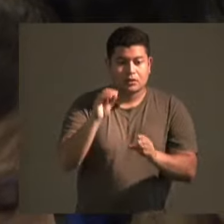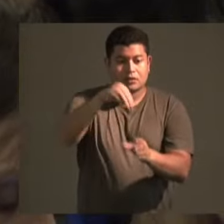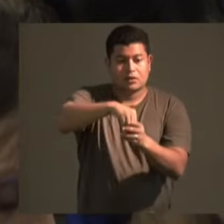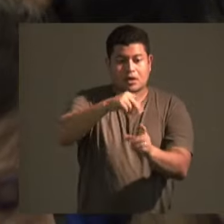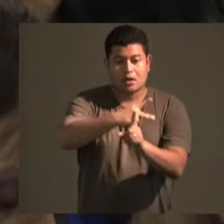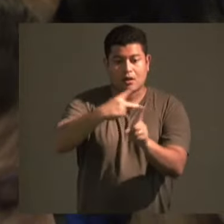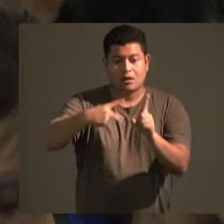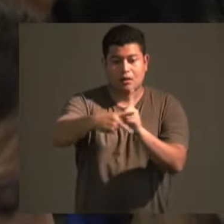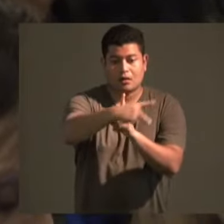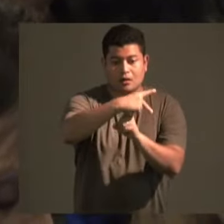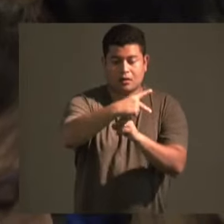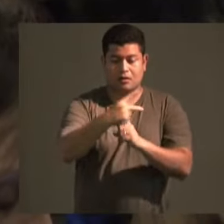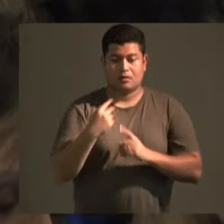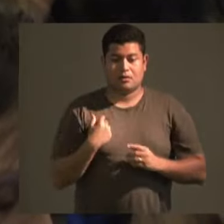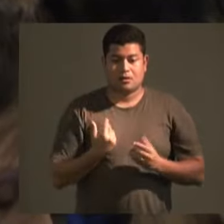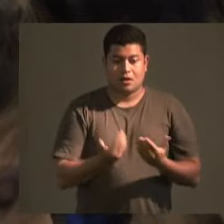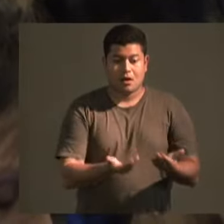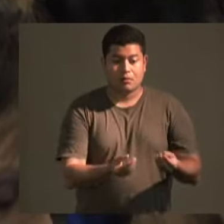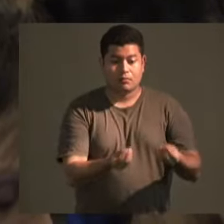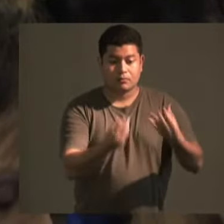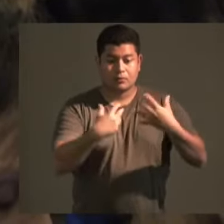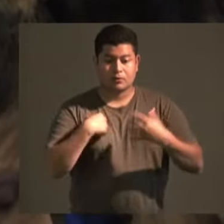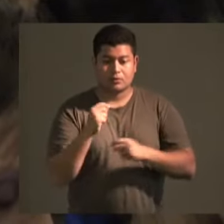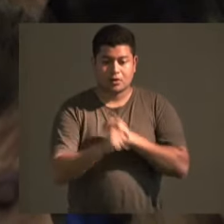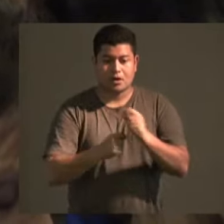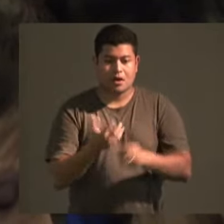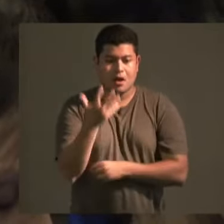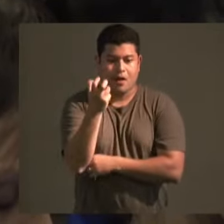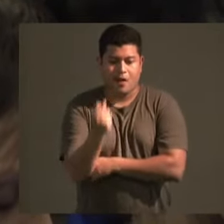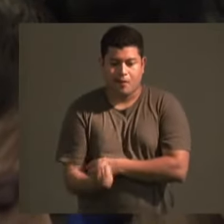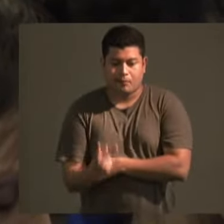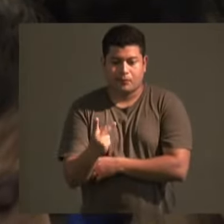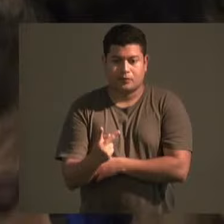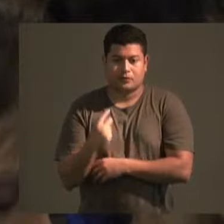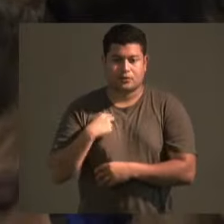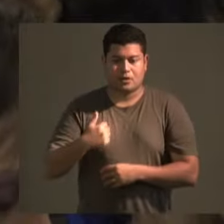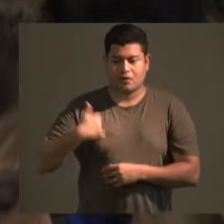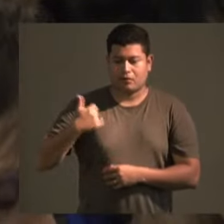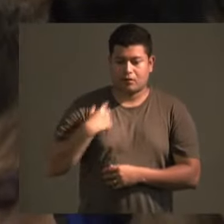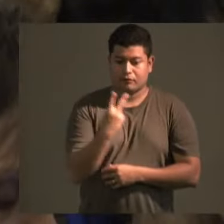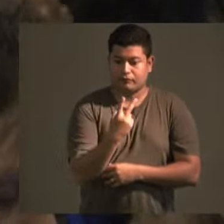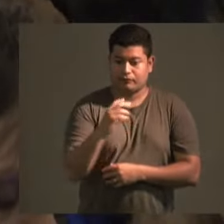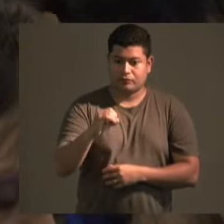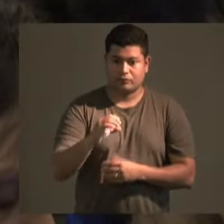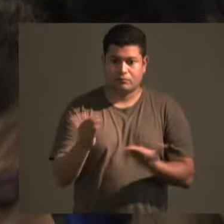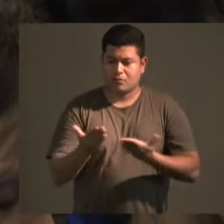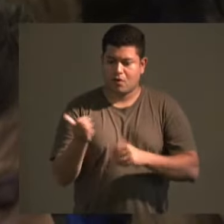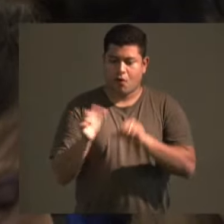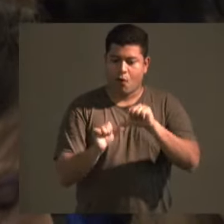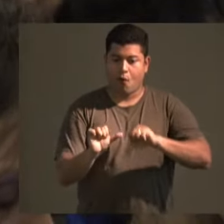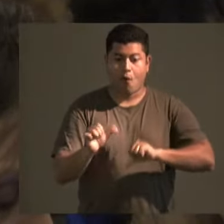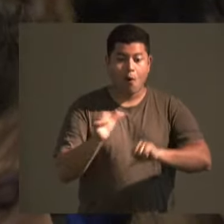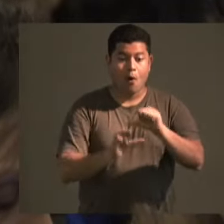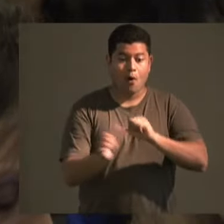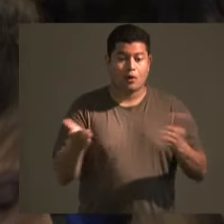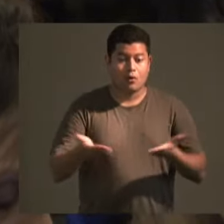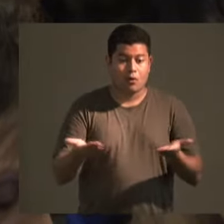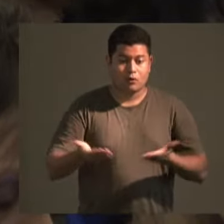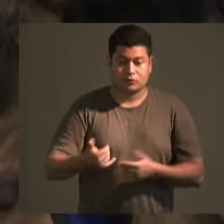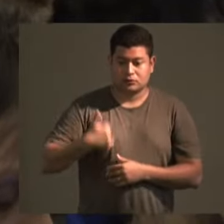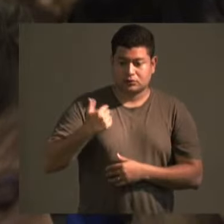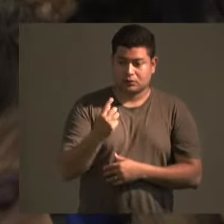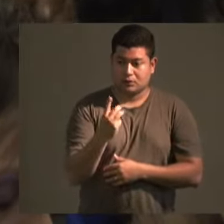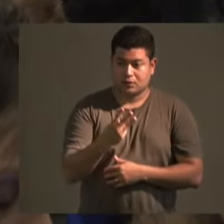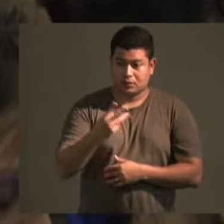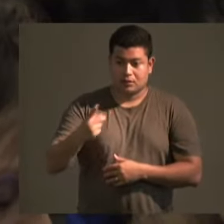onde foram me oferecer uma aposentadoria por invalidez, quando eu tinha 20 anos. Hoje eu tenho 37 e falta 1 ano e meio para me